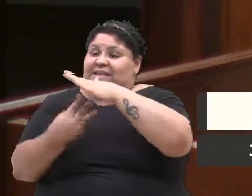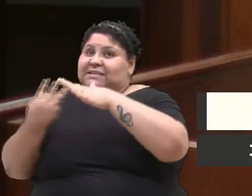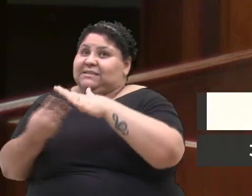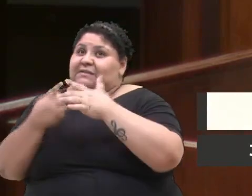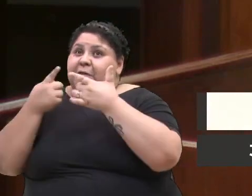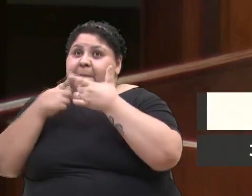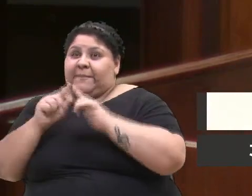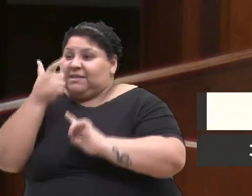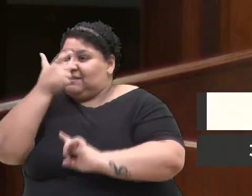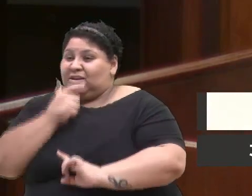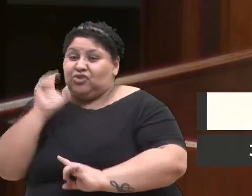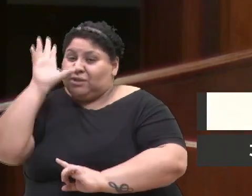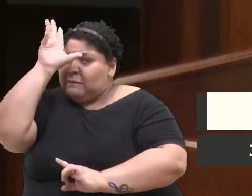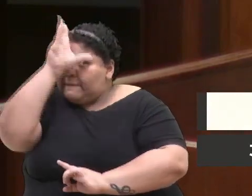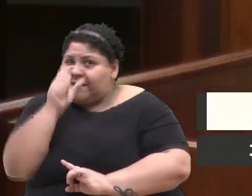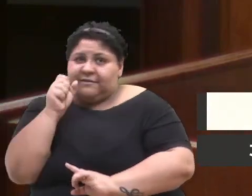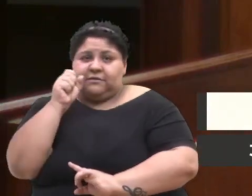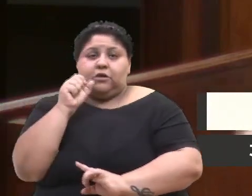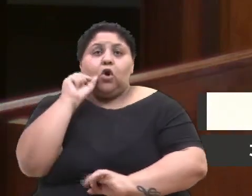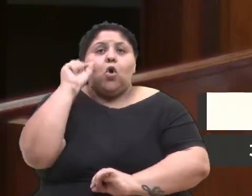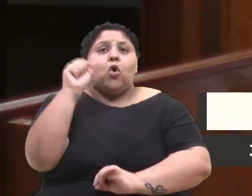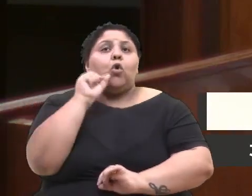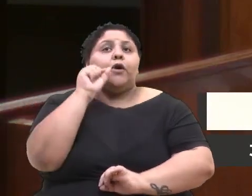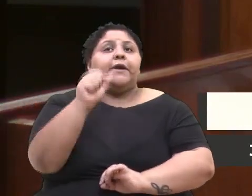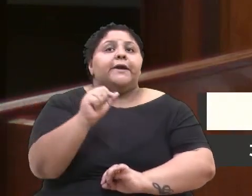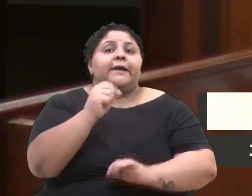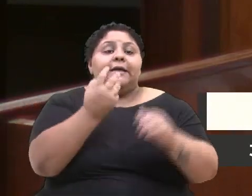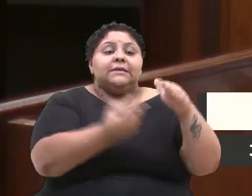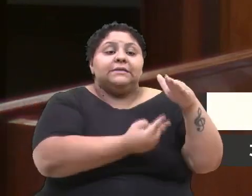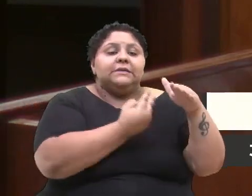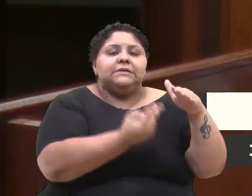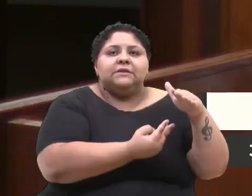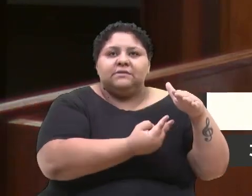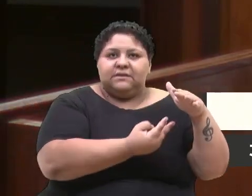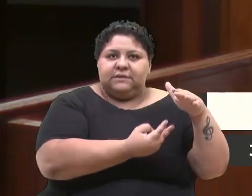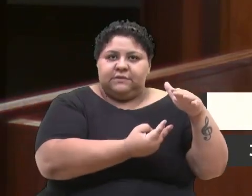que não aprendem o que é a terceirização.